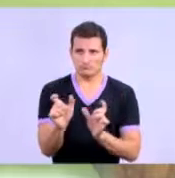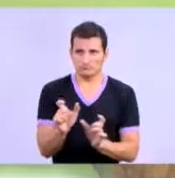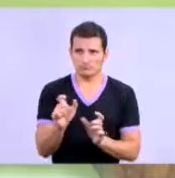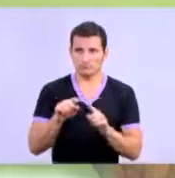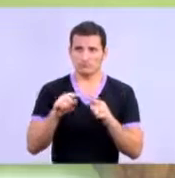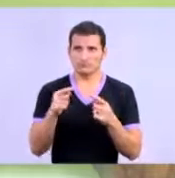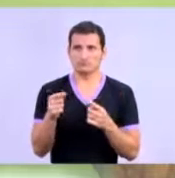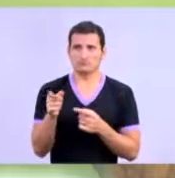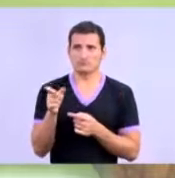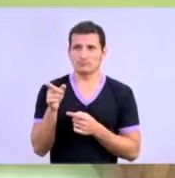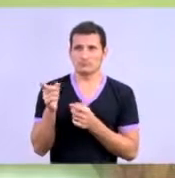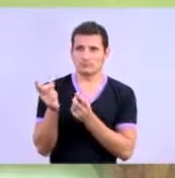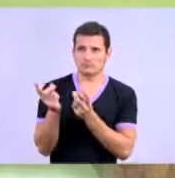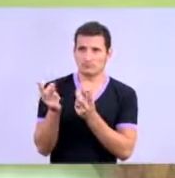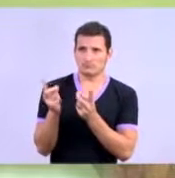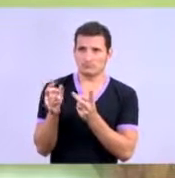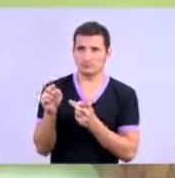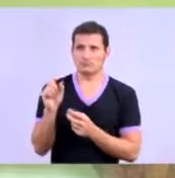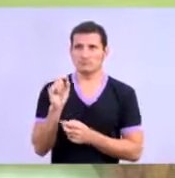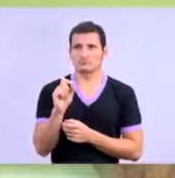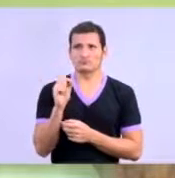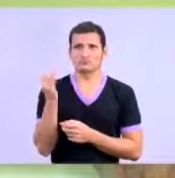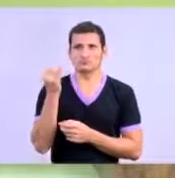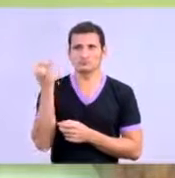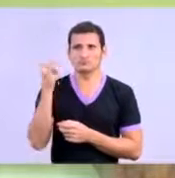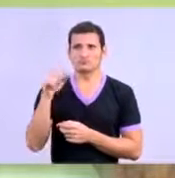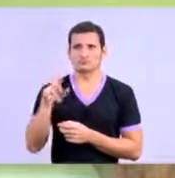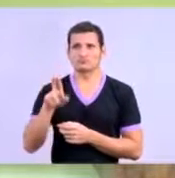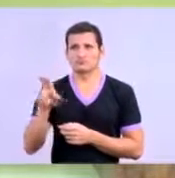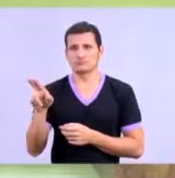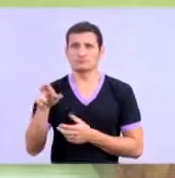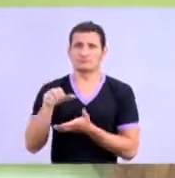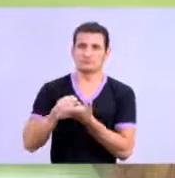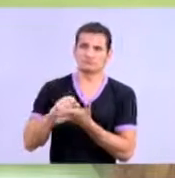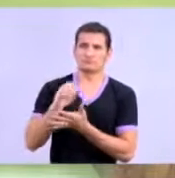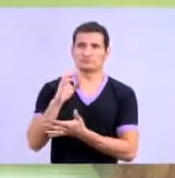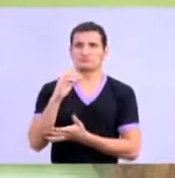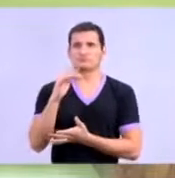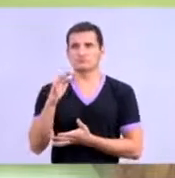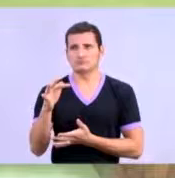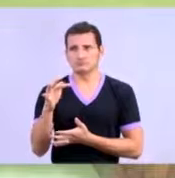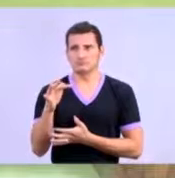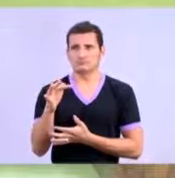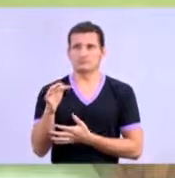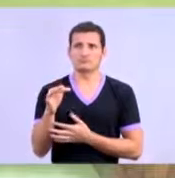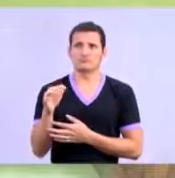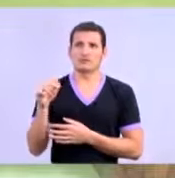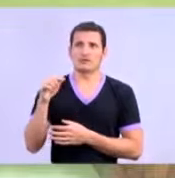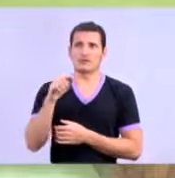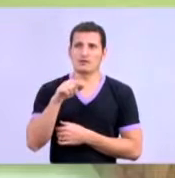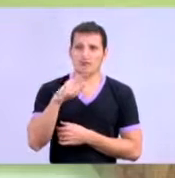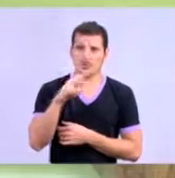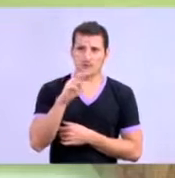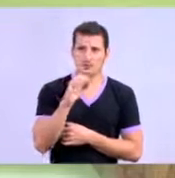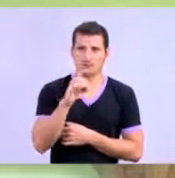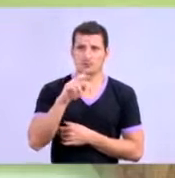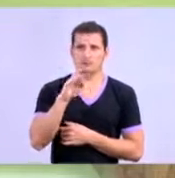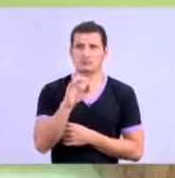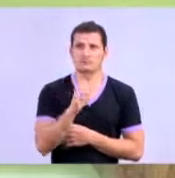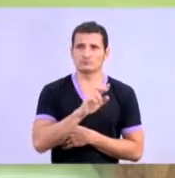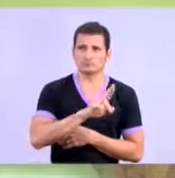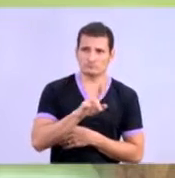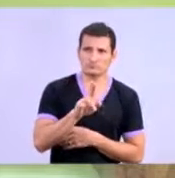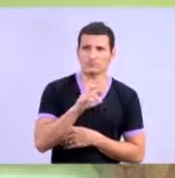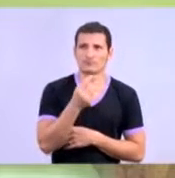o vendedor, o que é importante é o nome, o matrícula, o CPF, e para o produto, o nome do produto, o preço